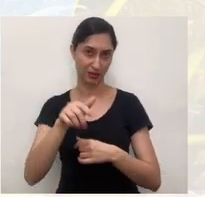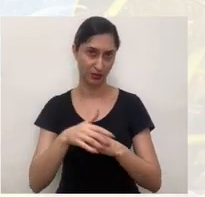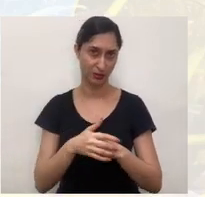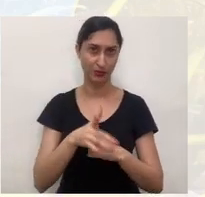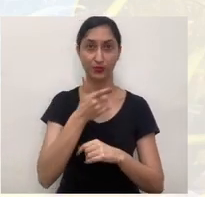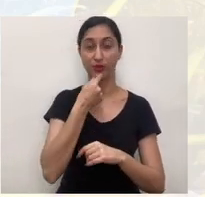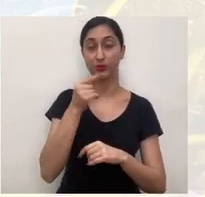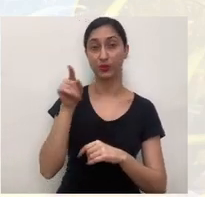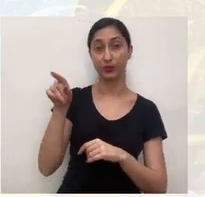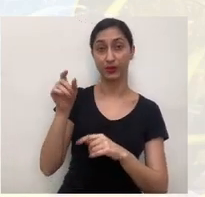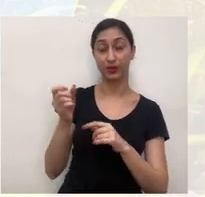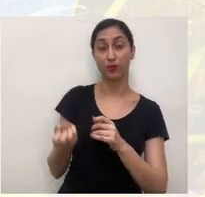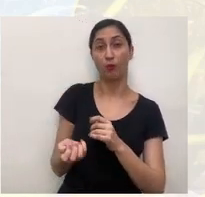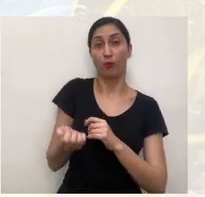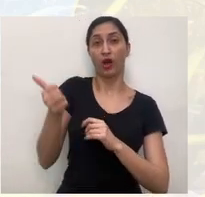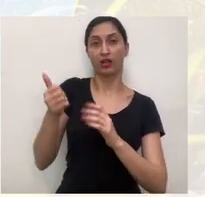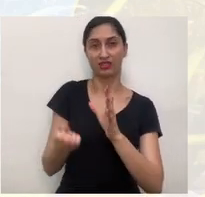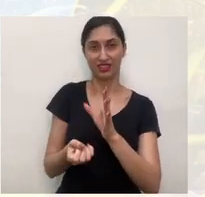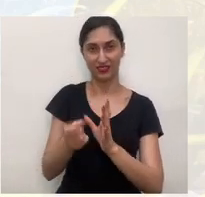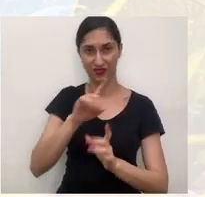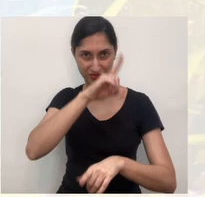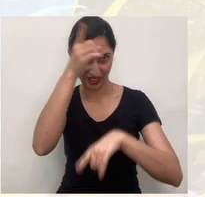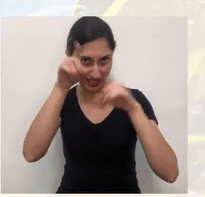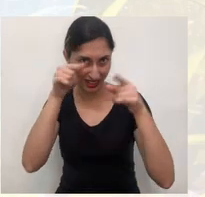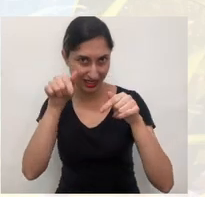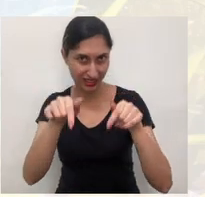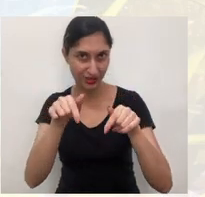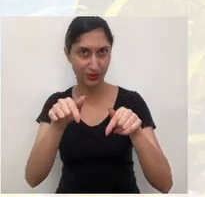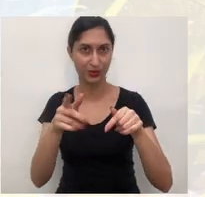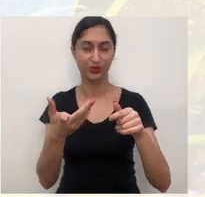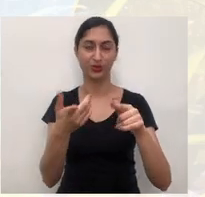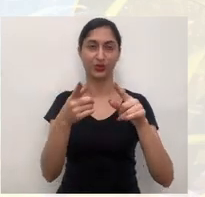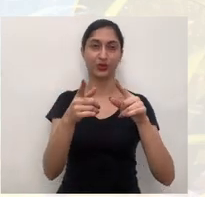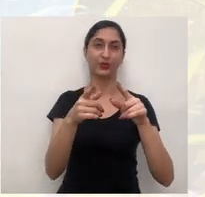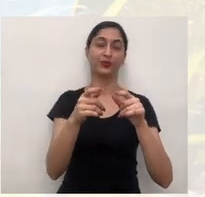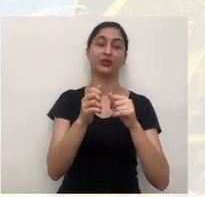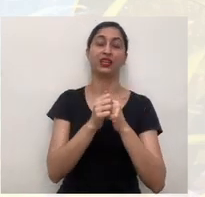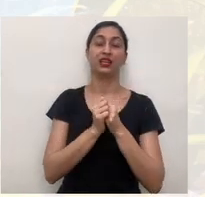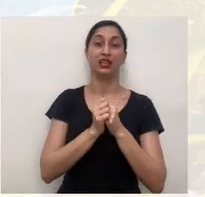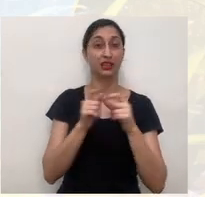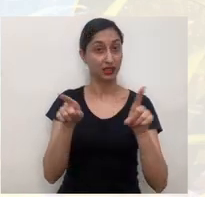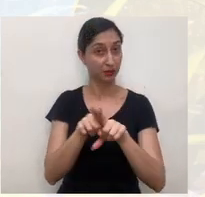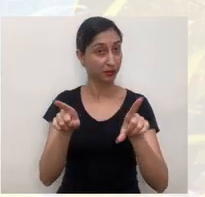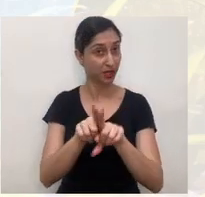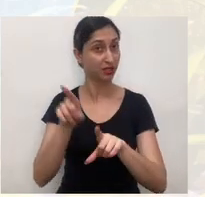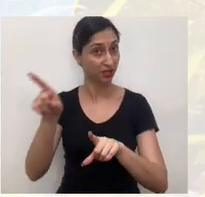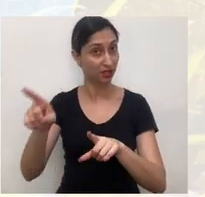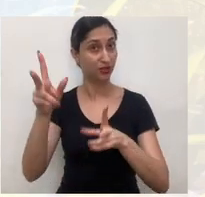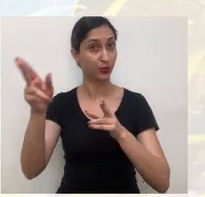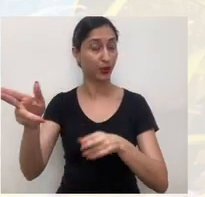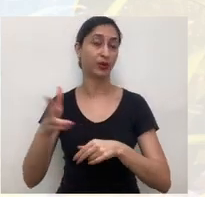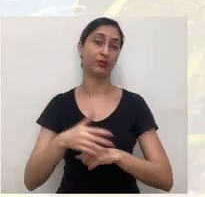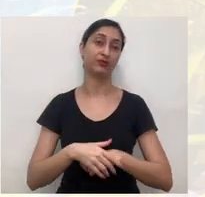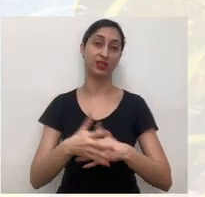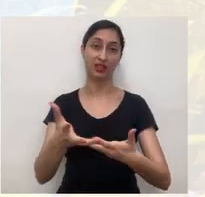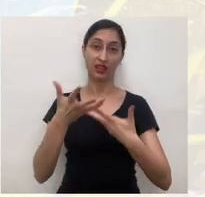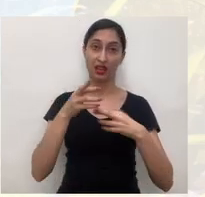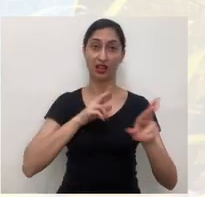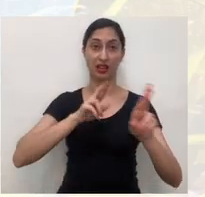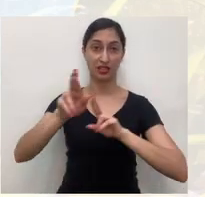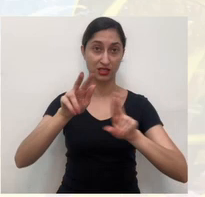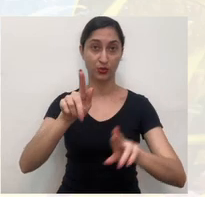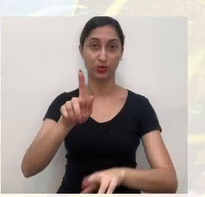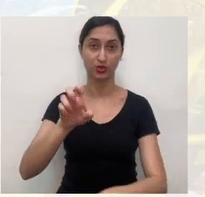inventor dessa ideia de traçado regulador, também ele buscava relações geométricas